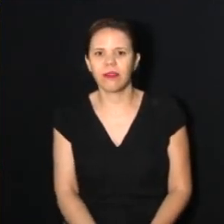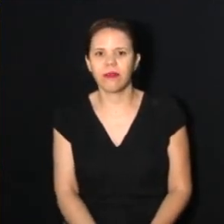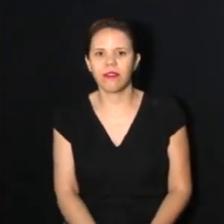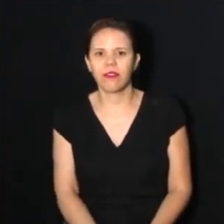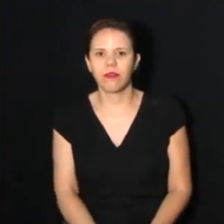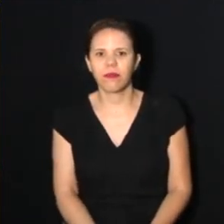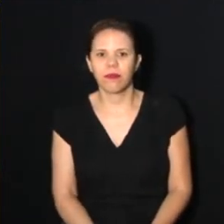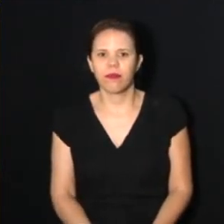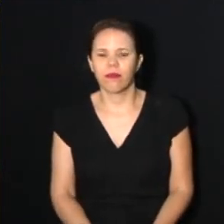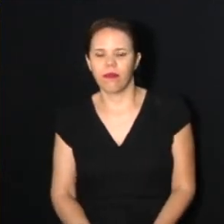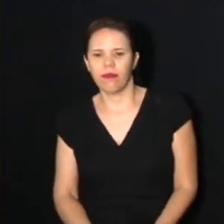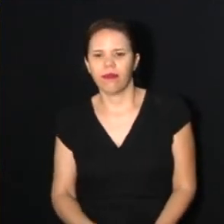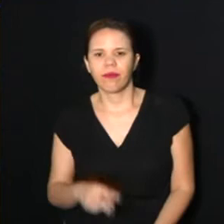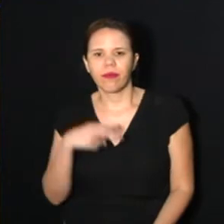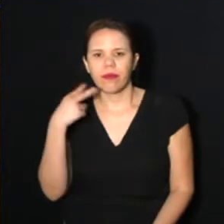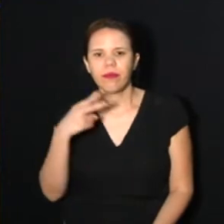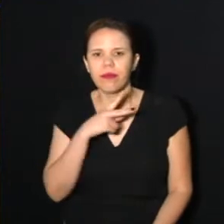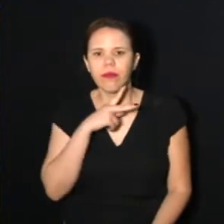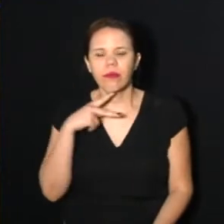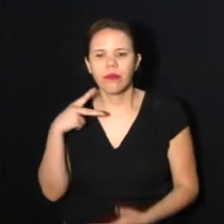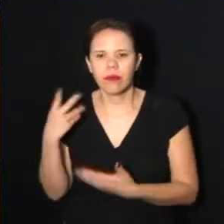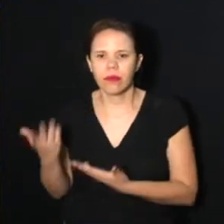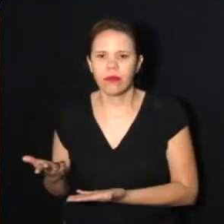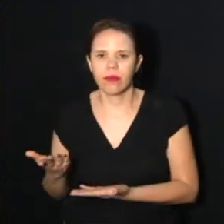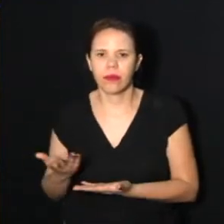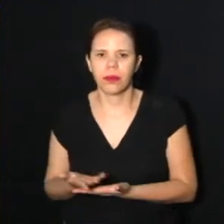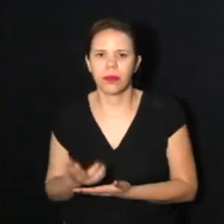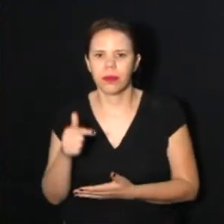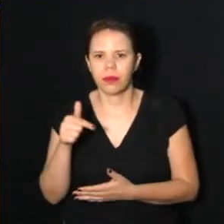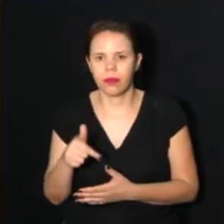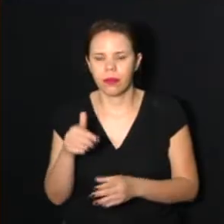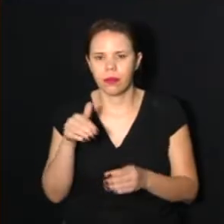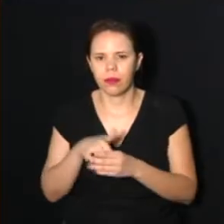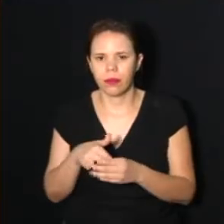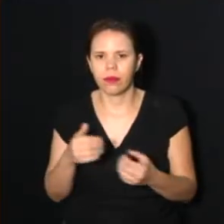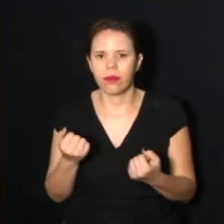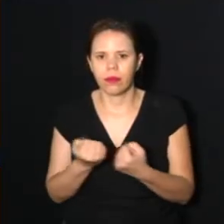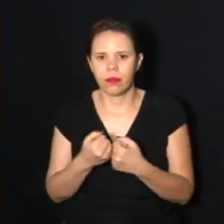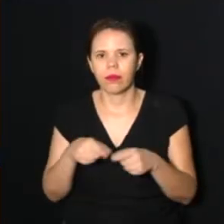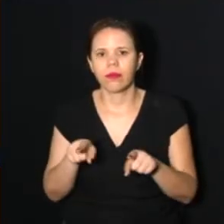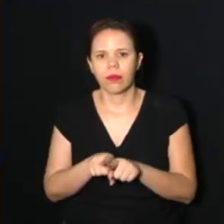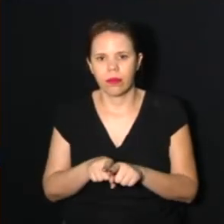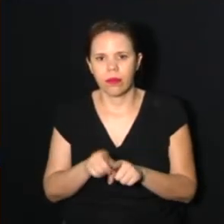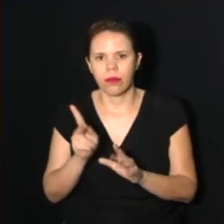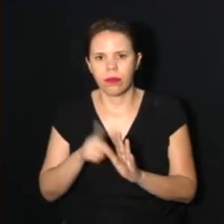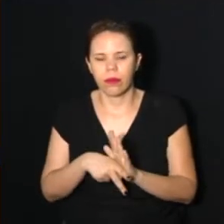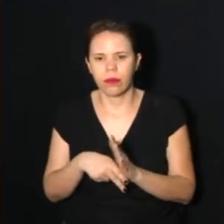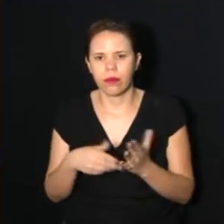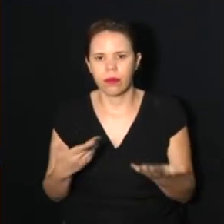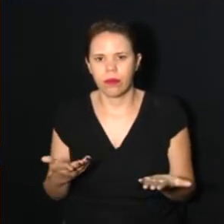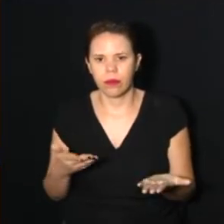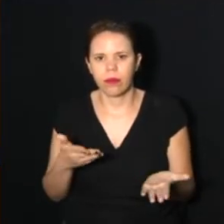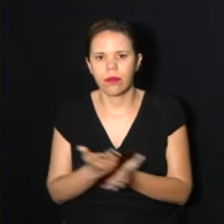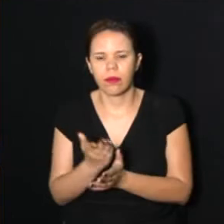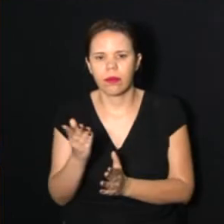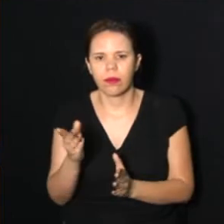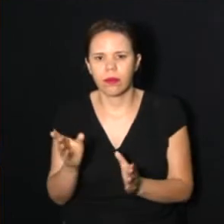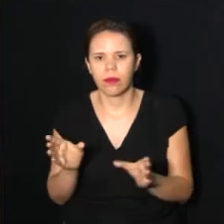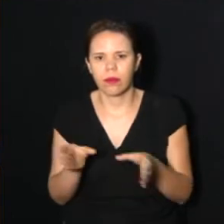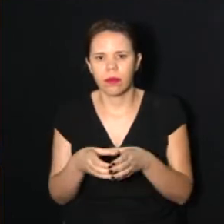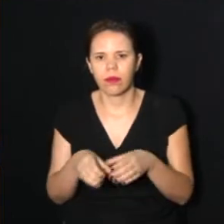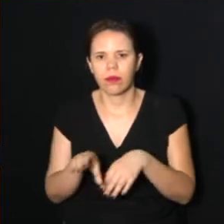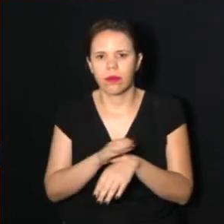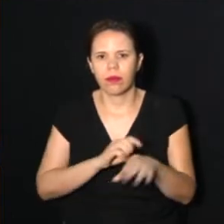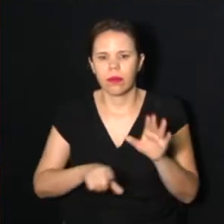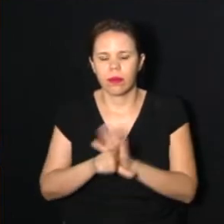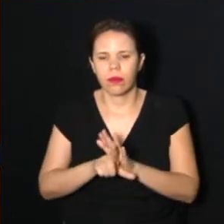Vereador Pirmínio Monteiro. Já votei, já. Com 7 votos favoráveis, eu voto também favorável a esse projeto. O projeto está aprovado pela Comissão de